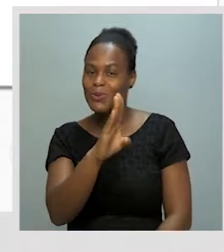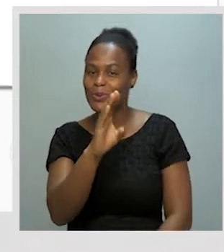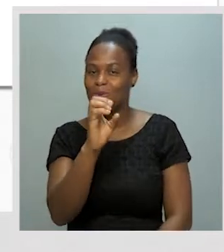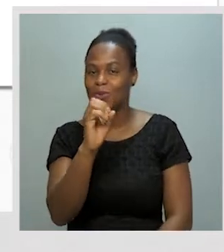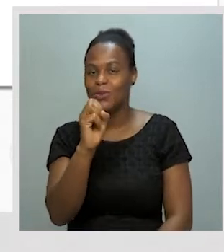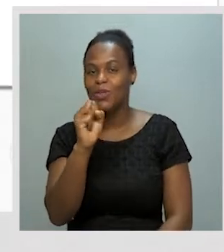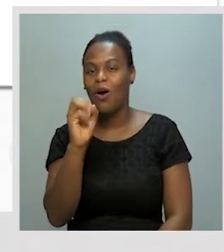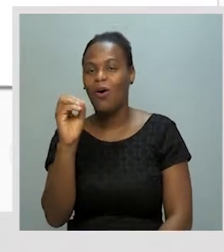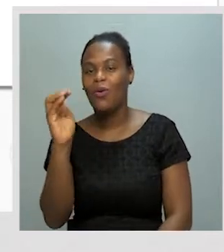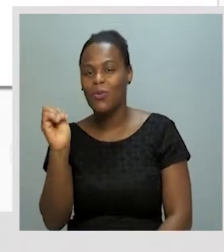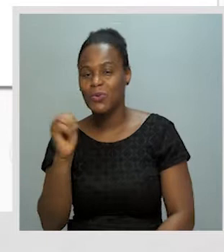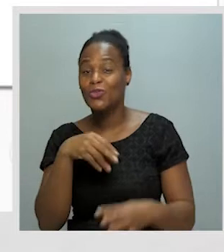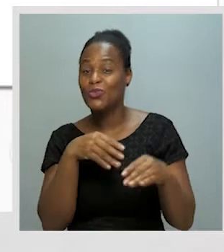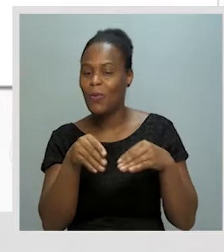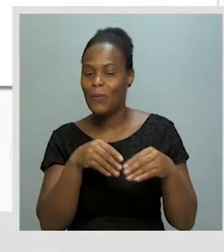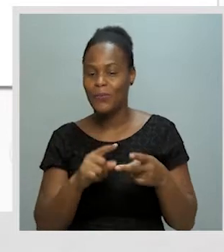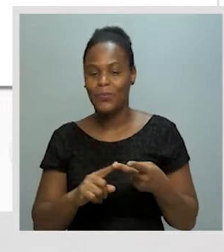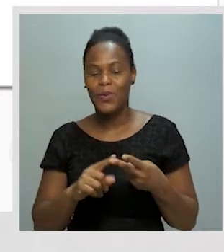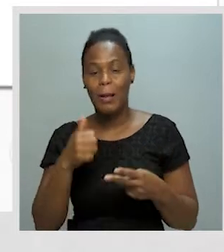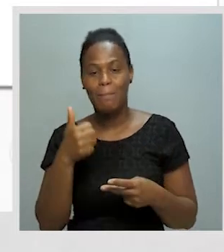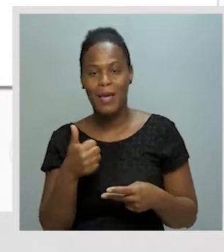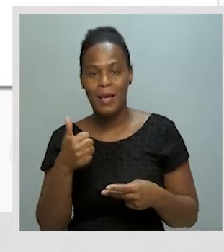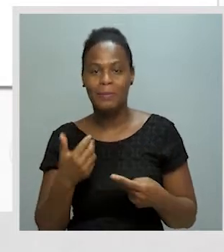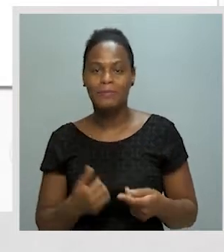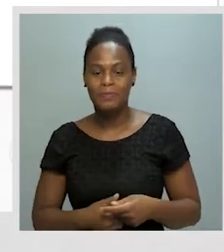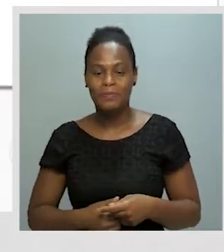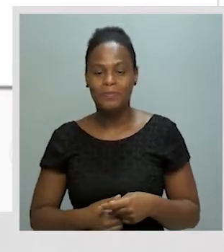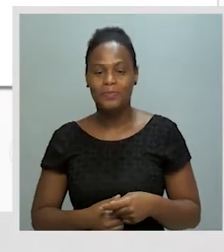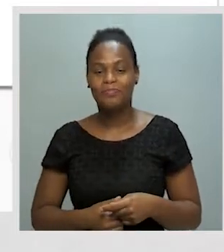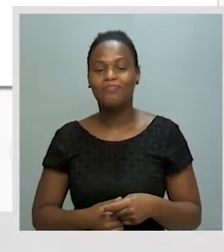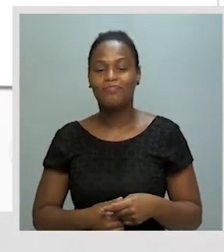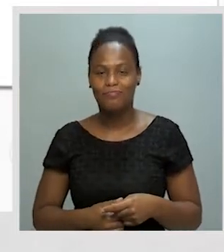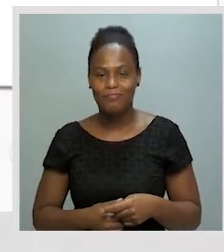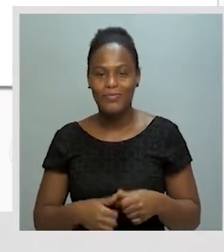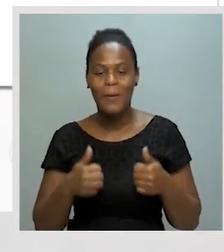Jogos. Muito bem. A linha B.